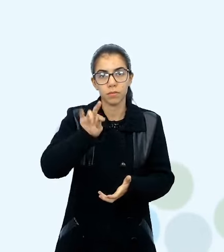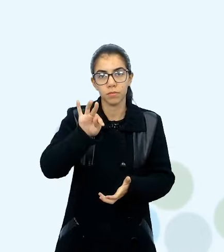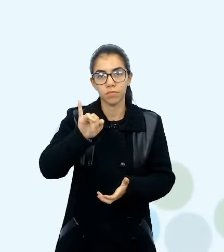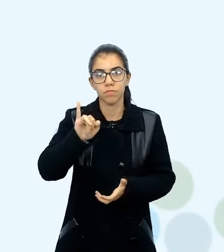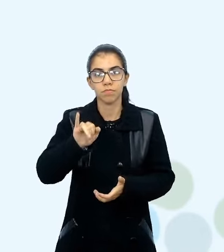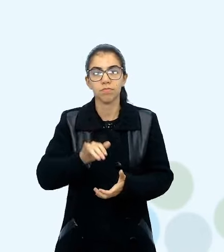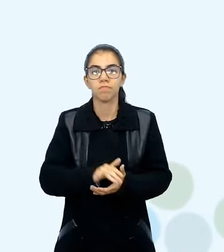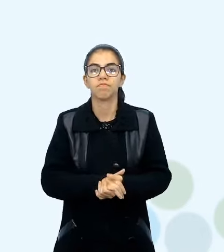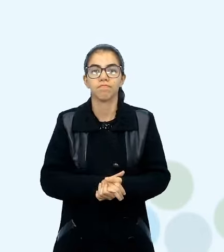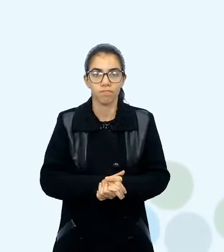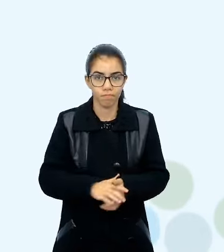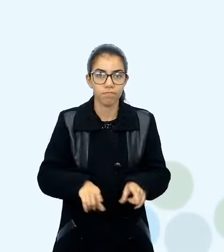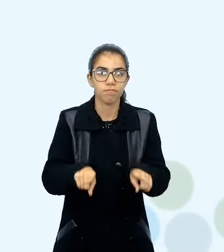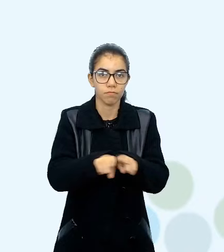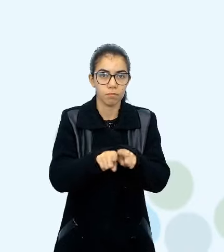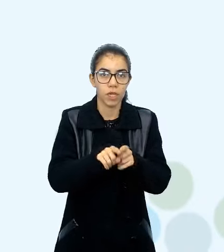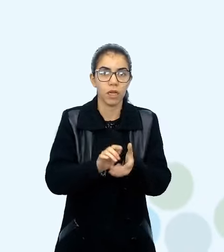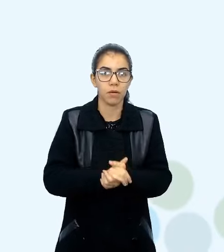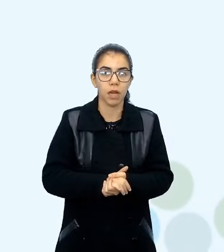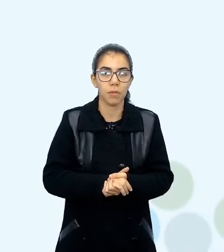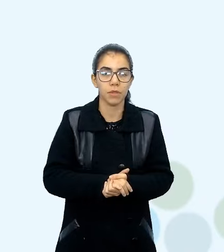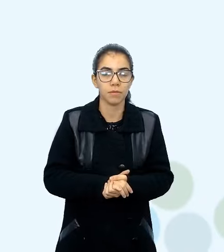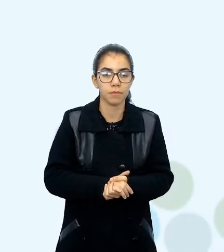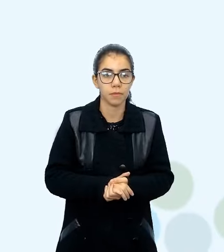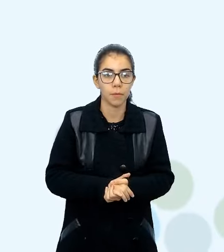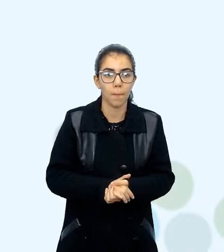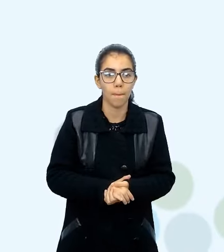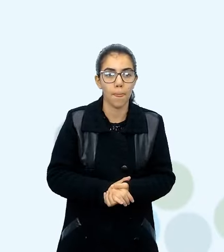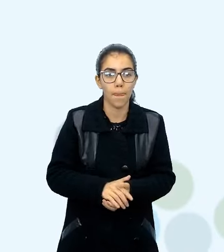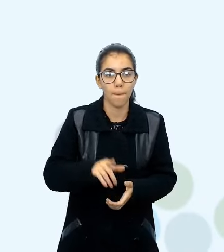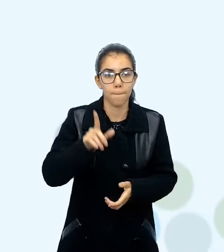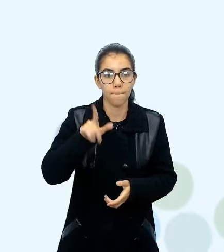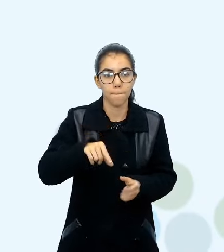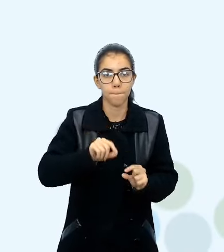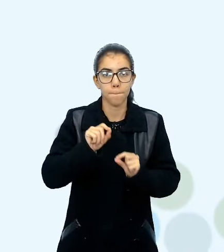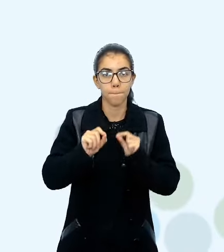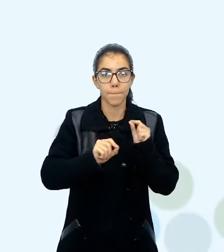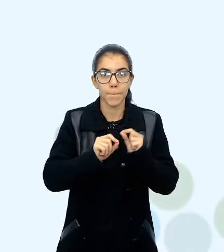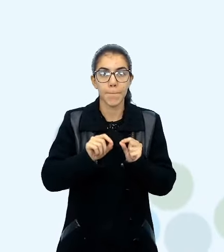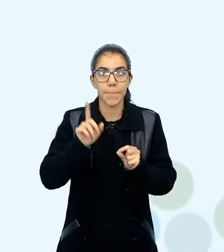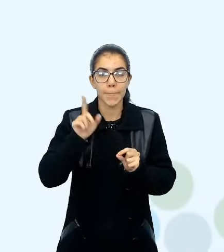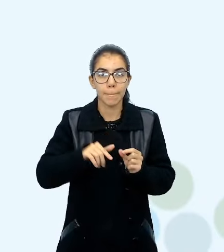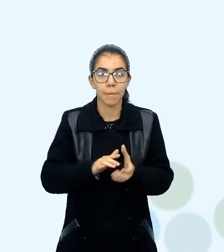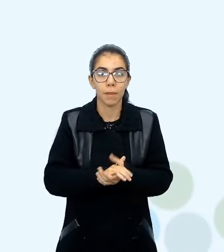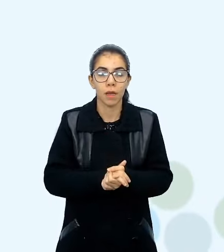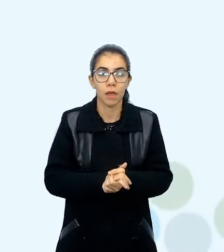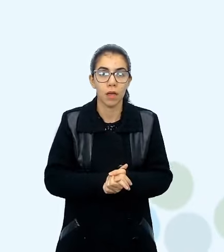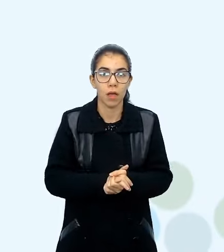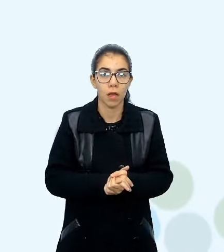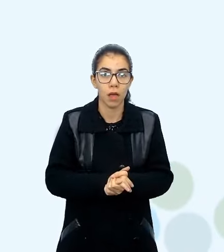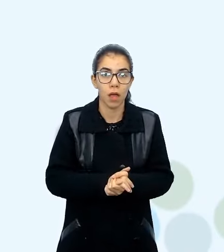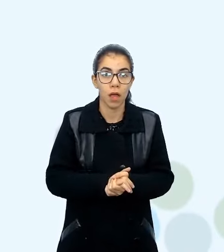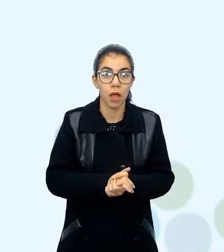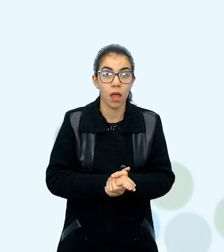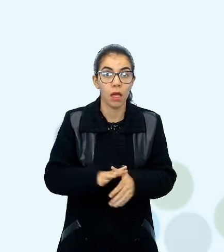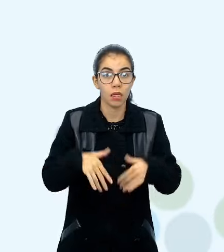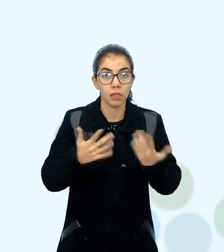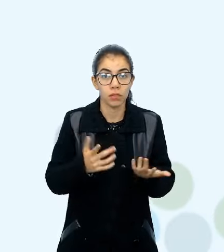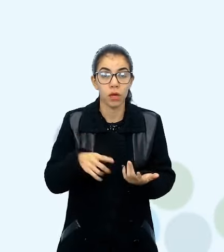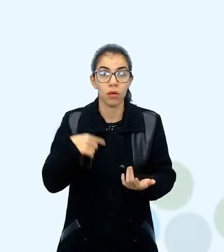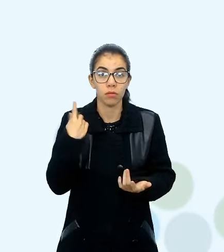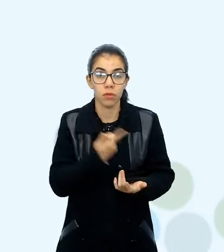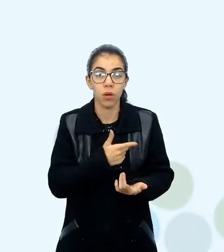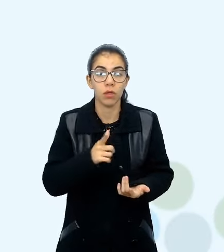têm fragilidade, né? Muito problema respiratório, são usuários de sonda gástrica, né? Então, a gente vai vendo